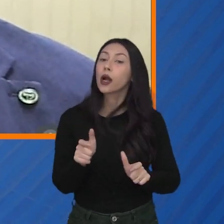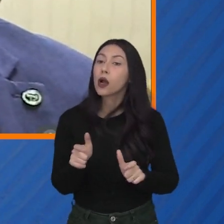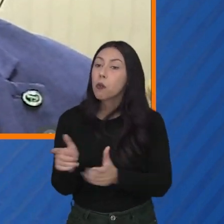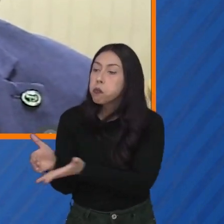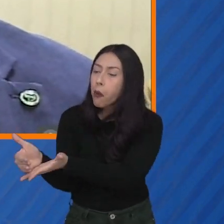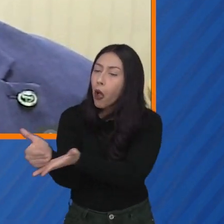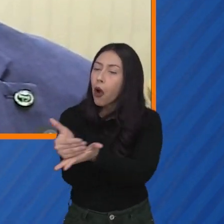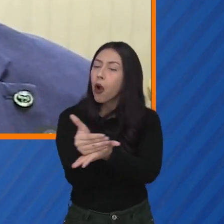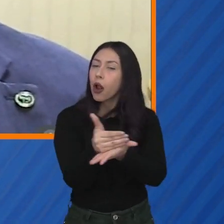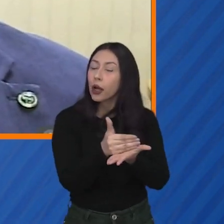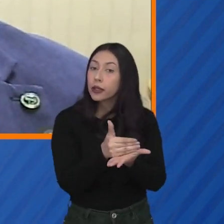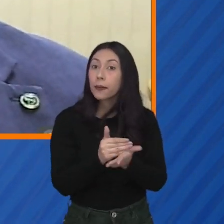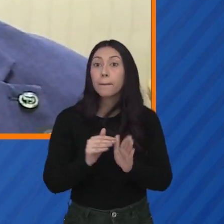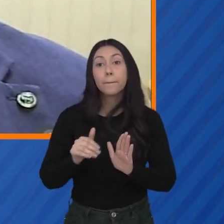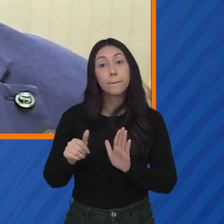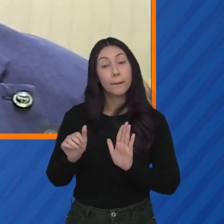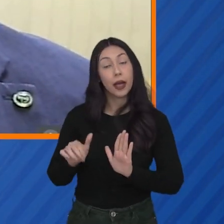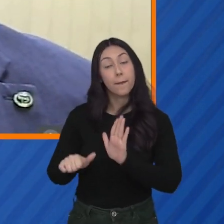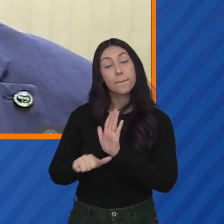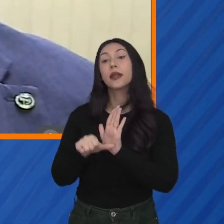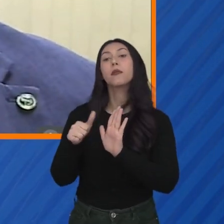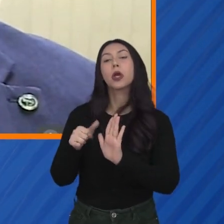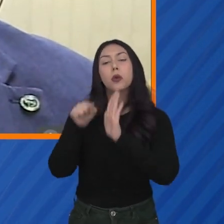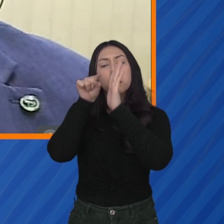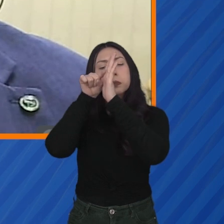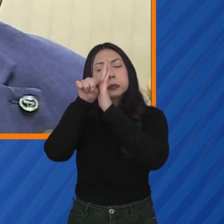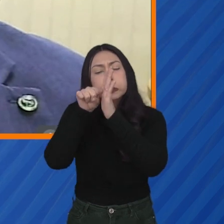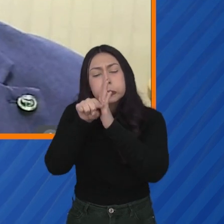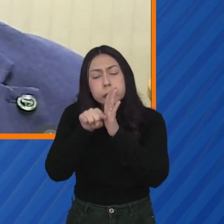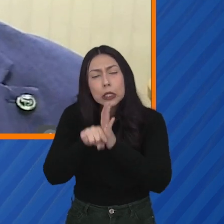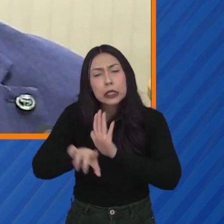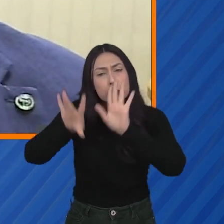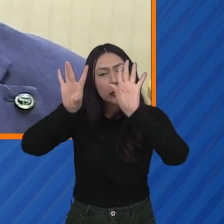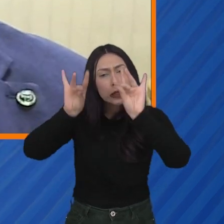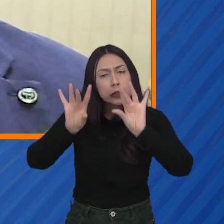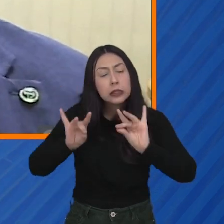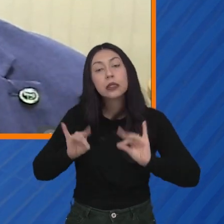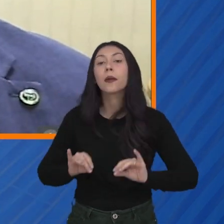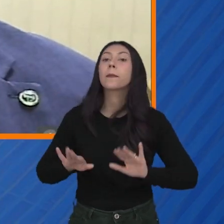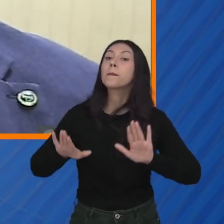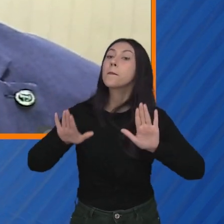localmente, com ou sem coleta. Primeiro a gente tem que fundamentar a